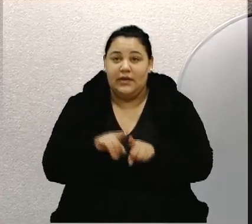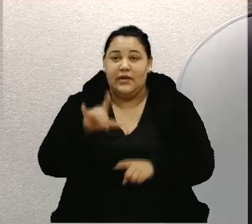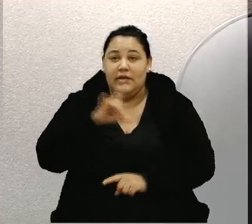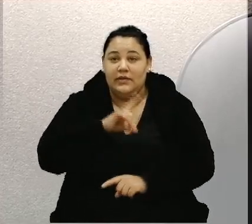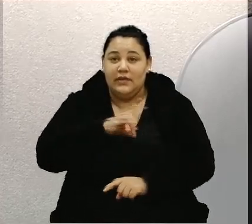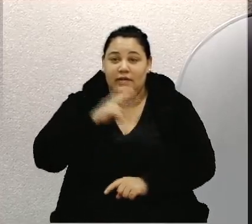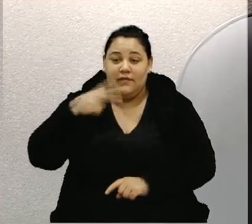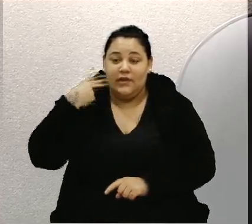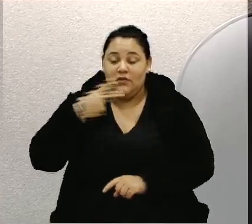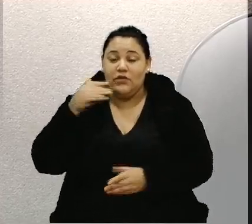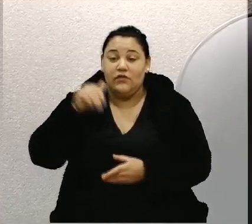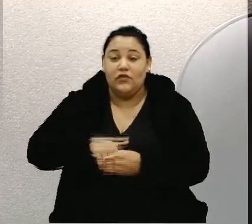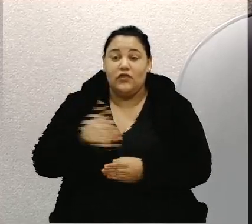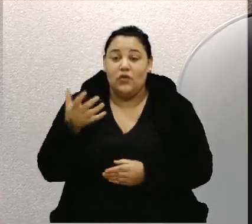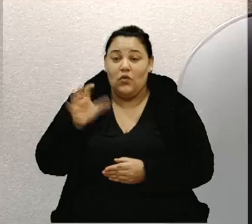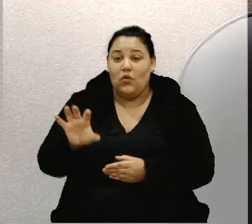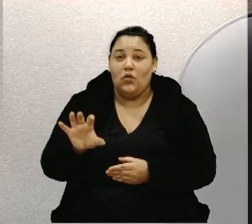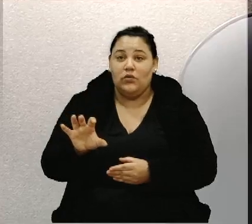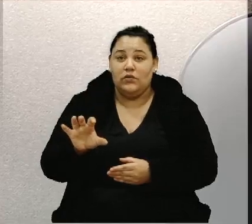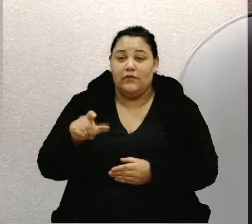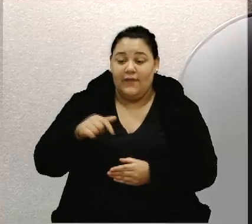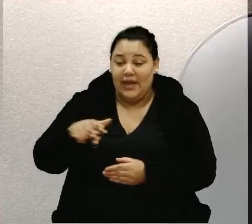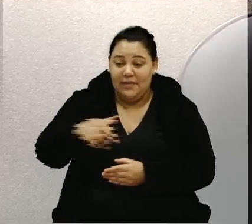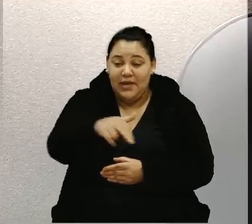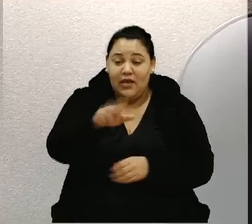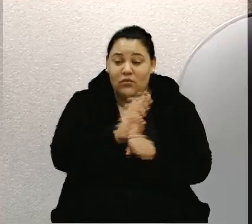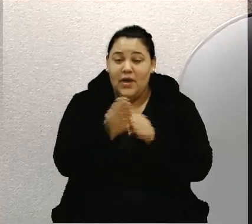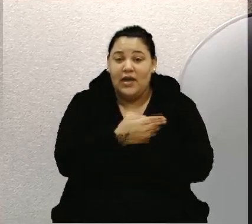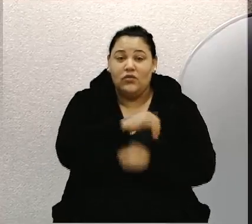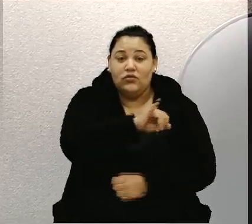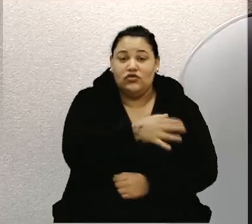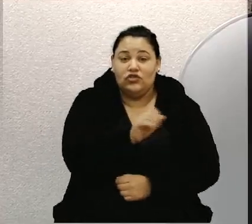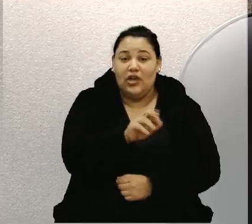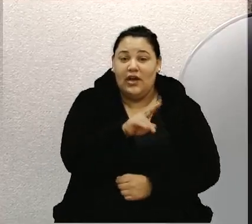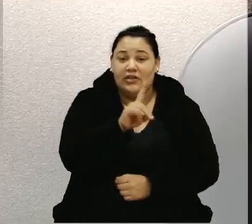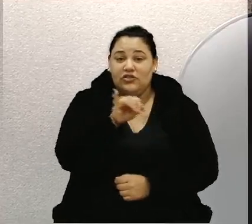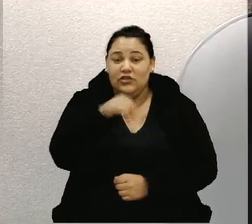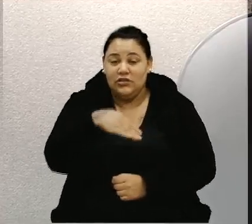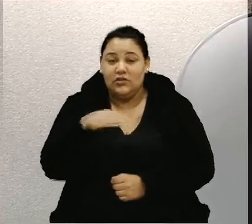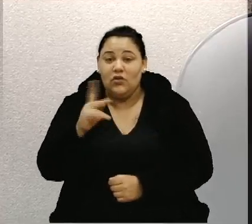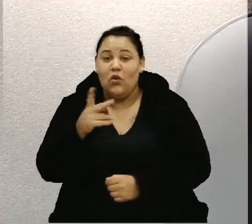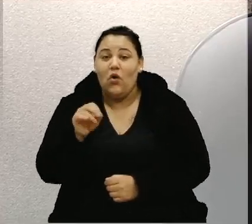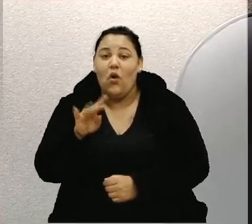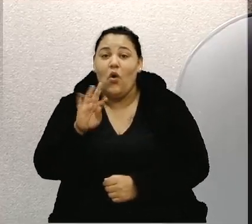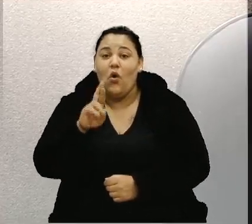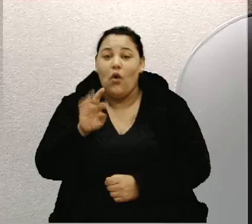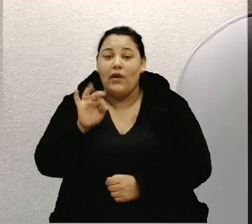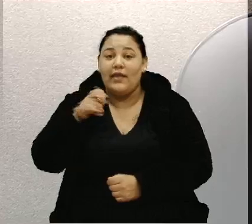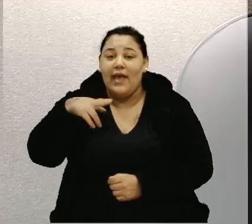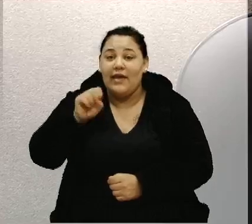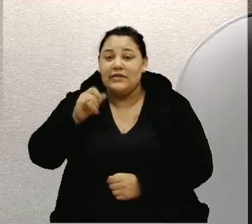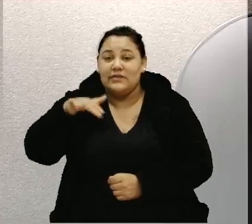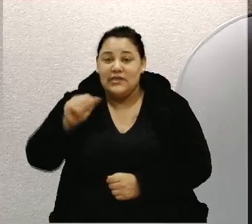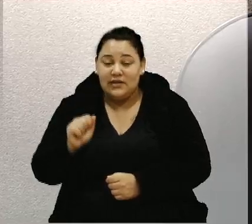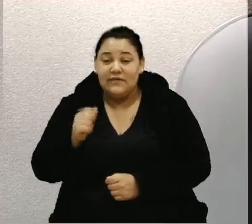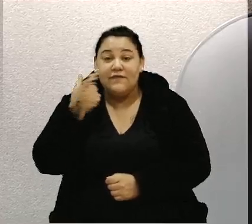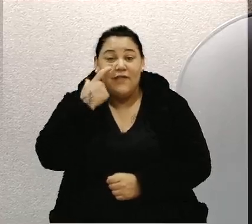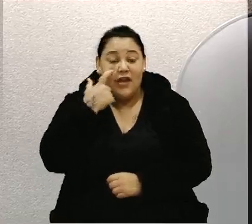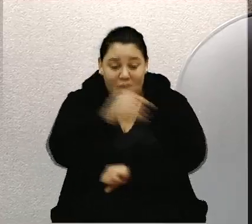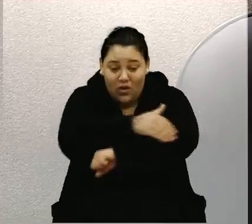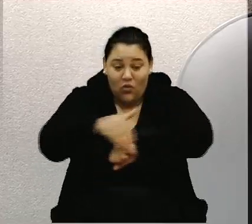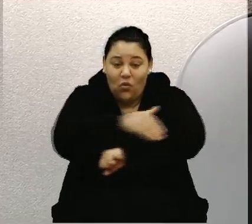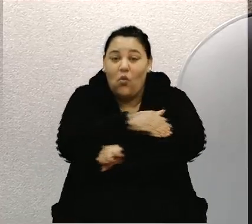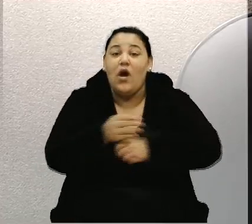votou contra. Vá caminhar no Jardim das Hortênsias. Veja a situação das ruas no bairro Jardim